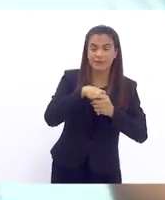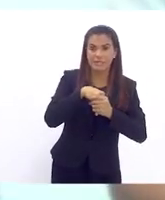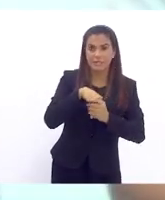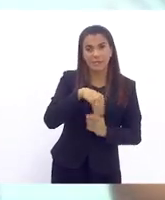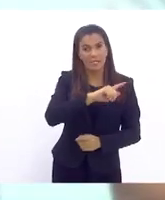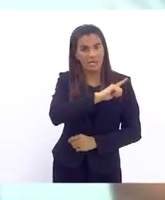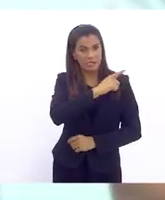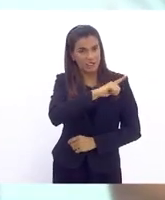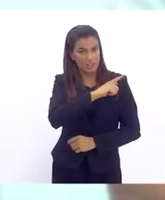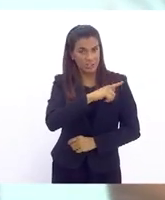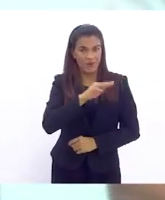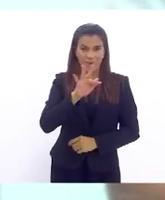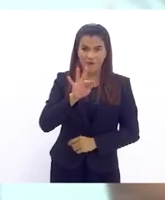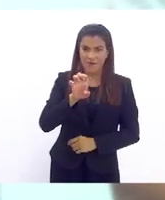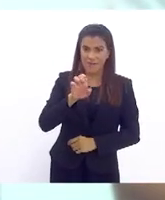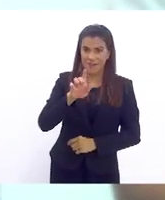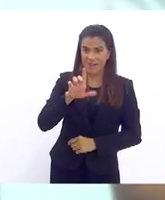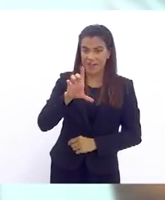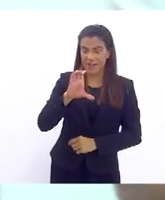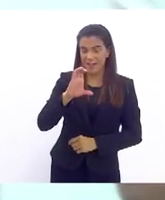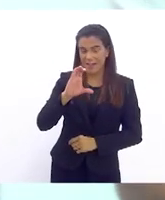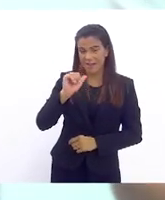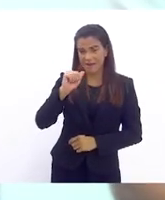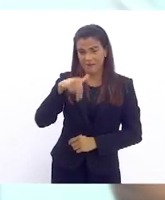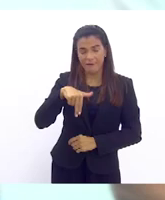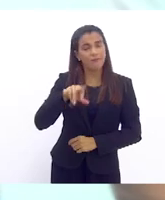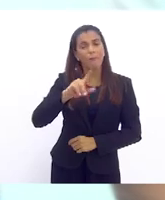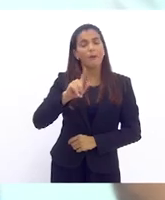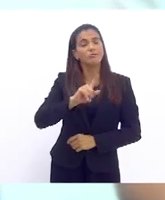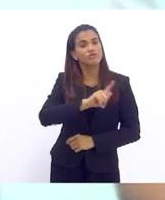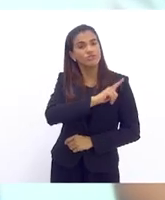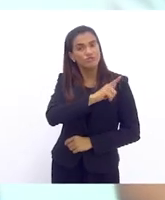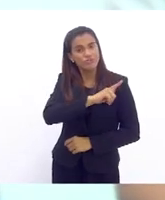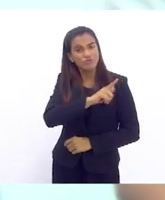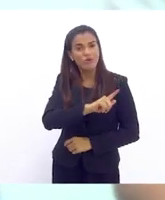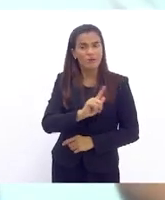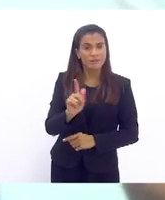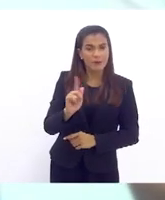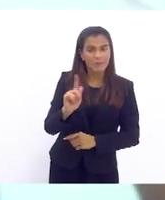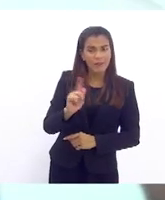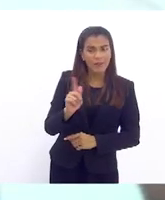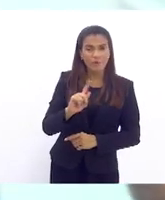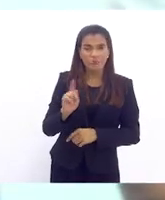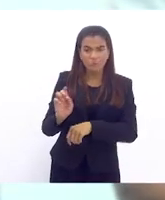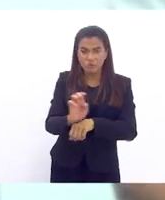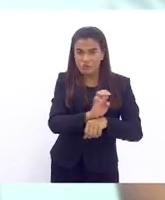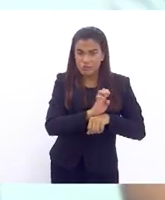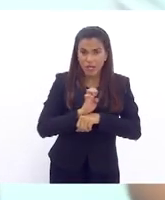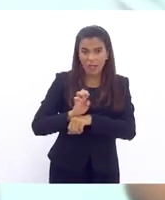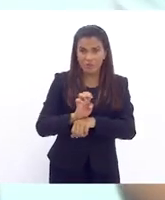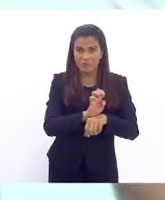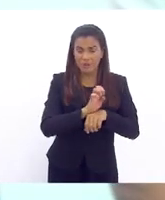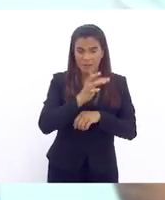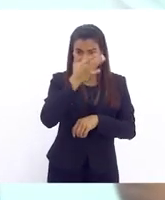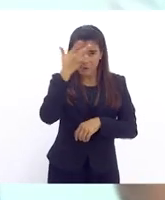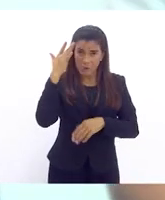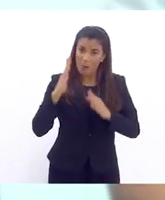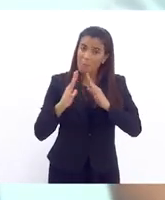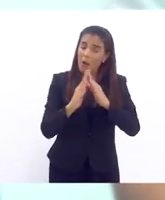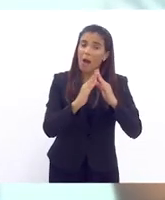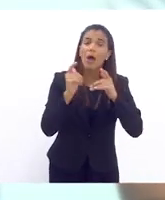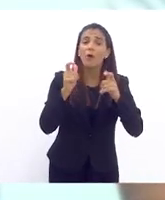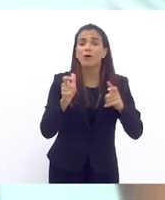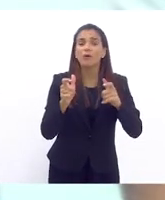do fecan mas nesse gerenciamento de prioridade do Governo do Estado as pessoas moram nos municípios